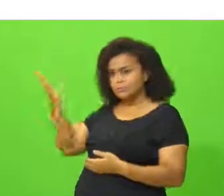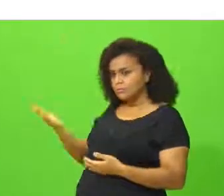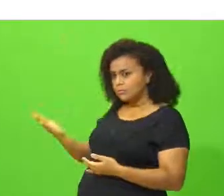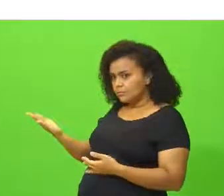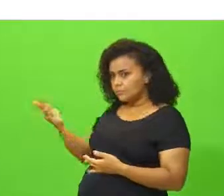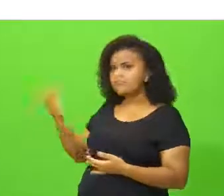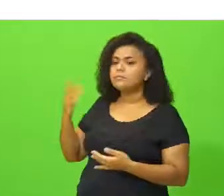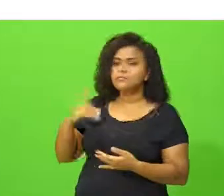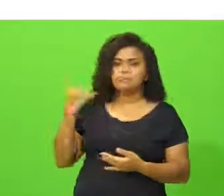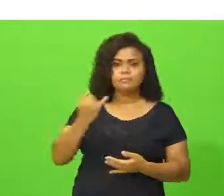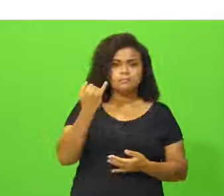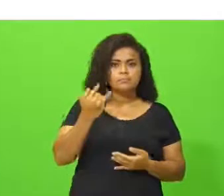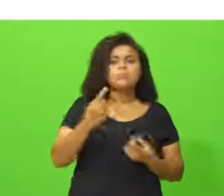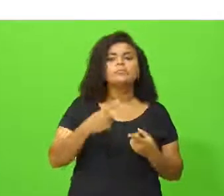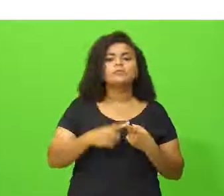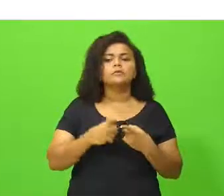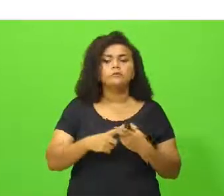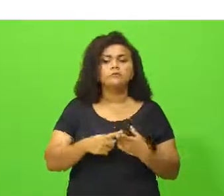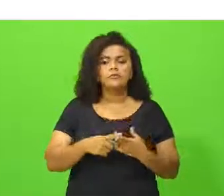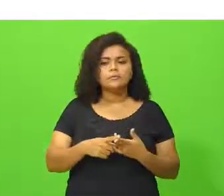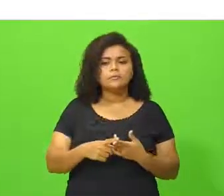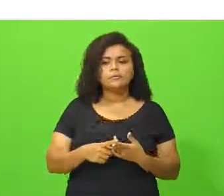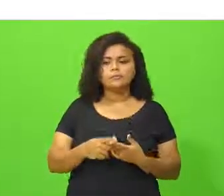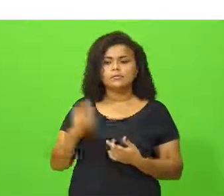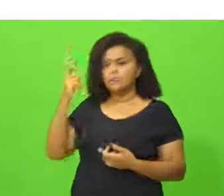aqui no quadro,